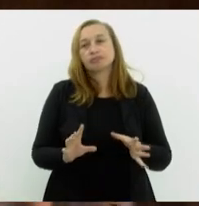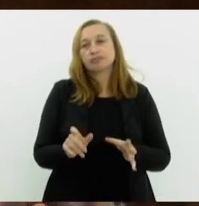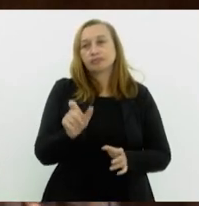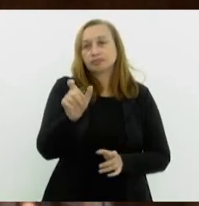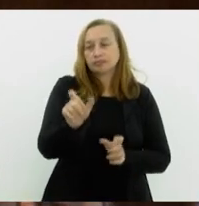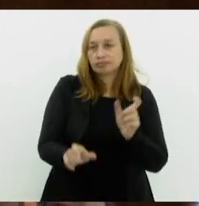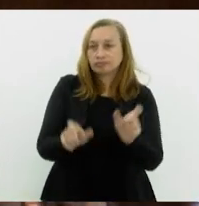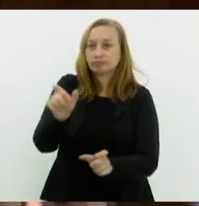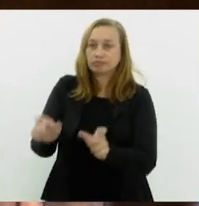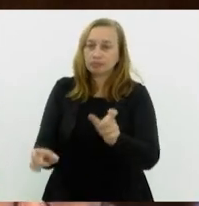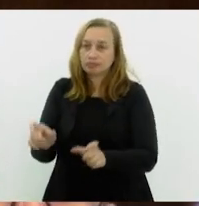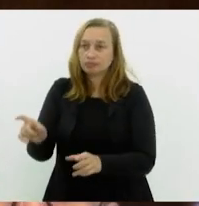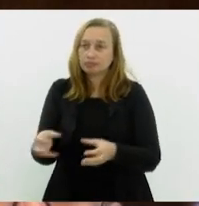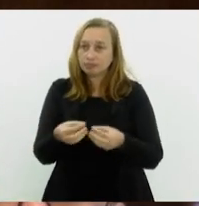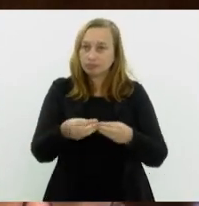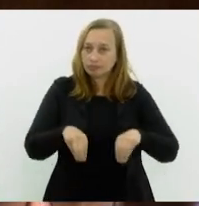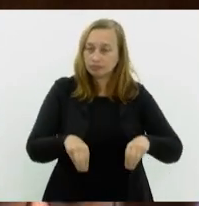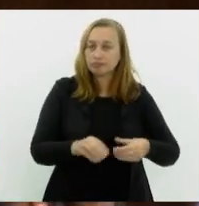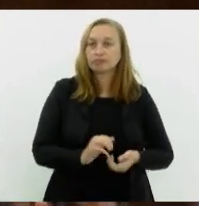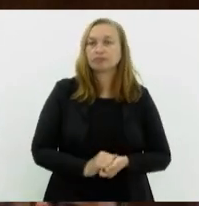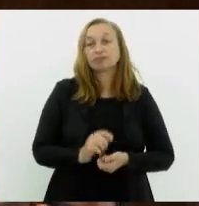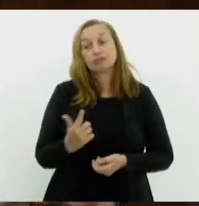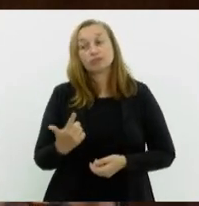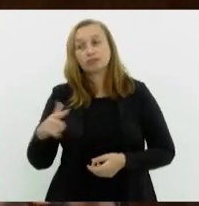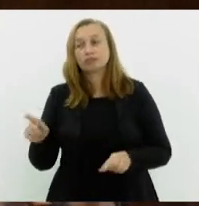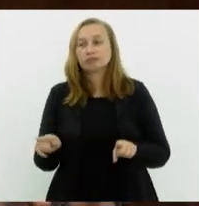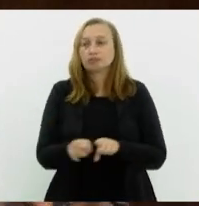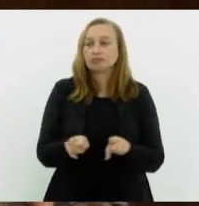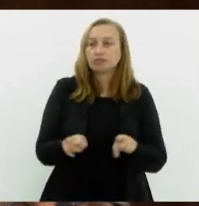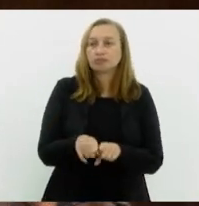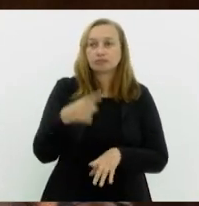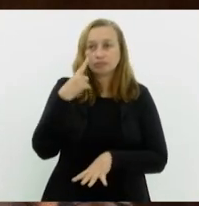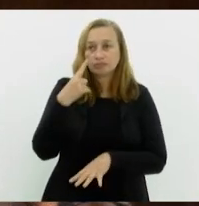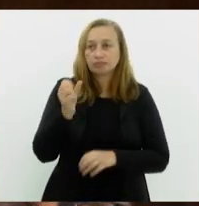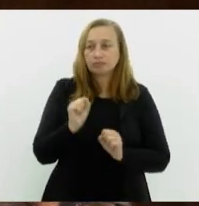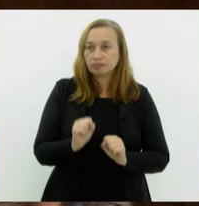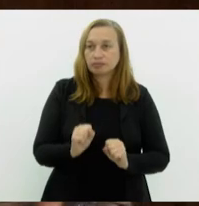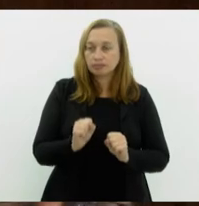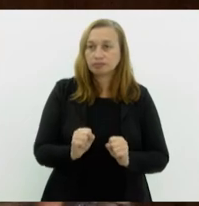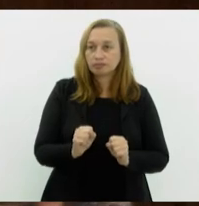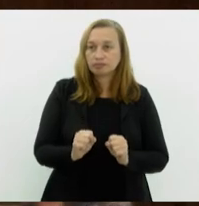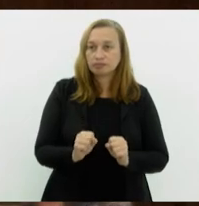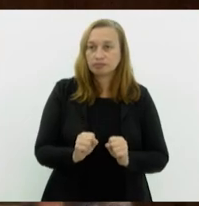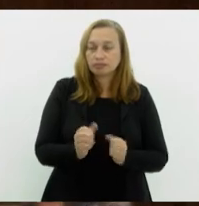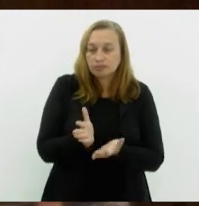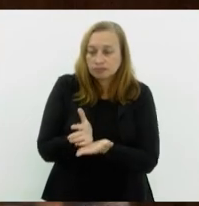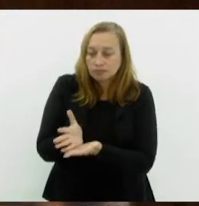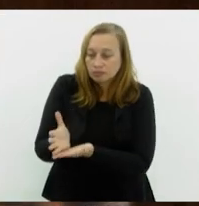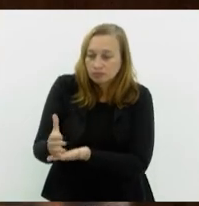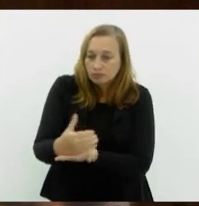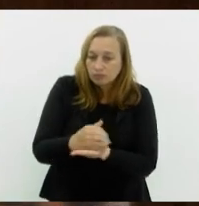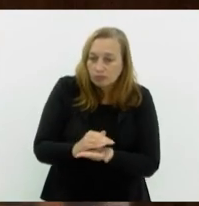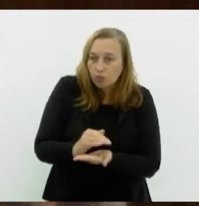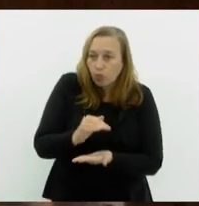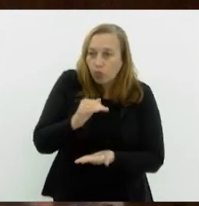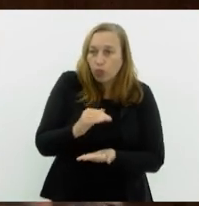saudar, e, por outro lado, também vejo que isso possa aumentar a própria arrecadação. Então, olha...